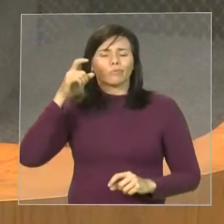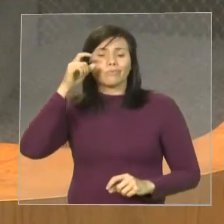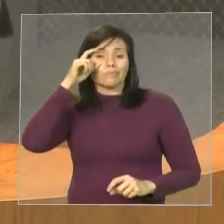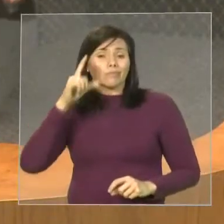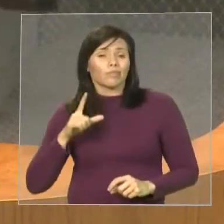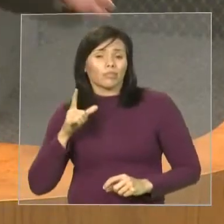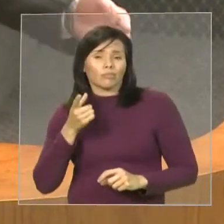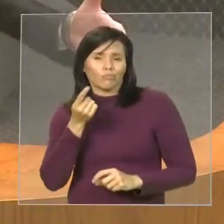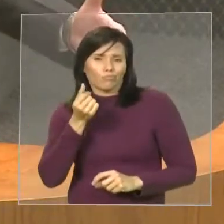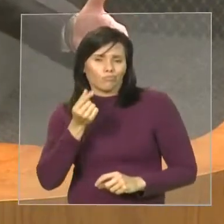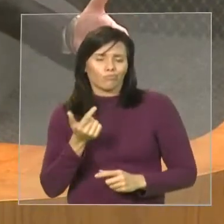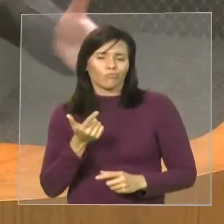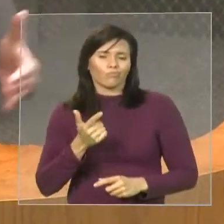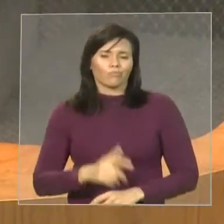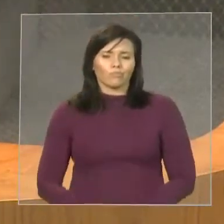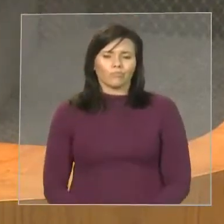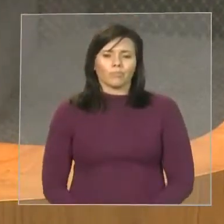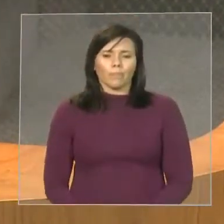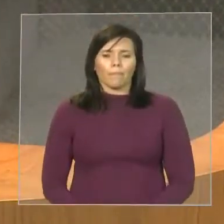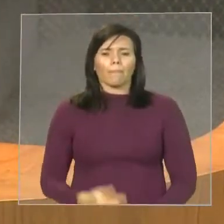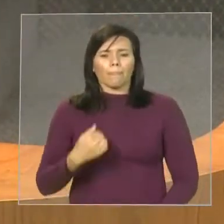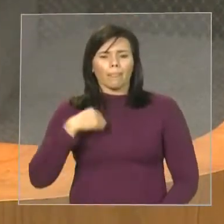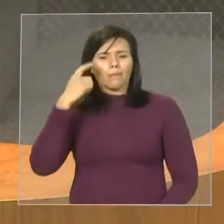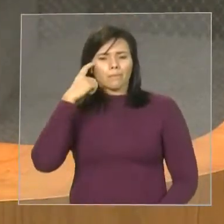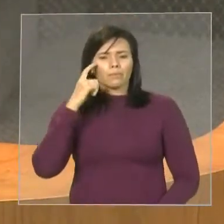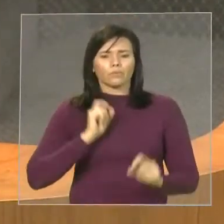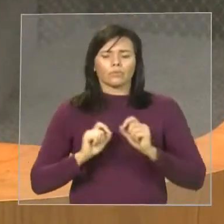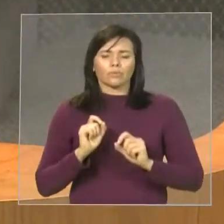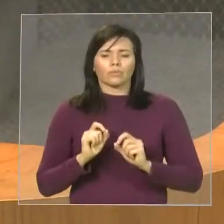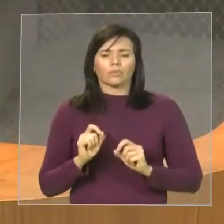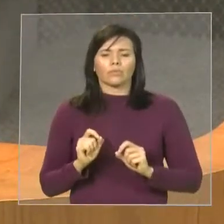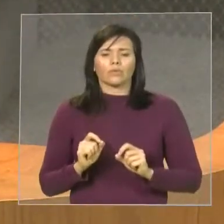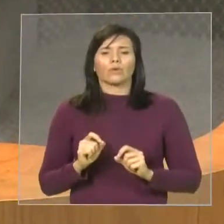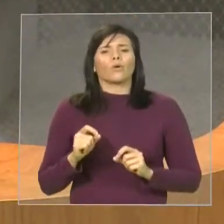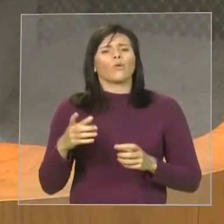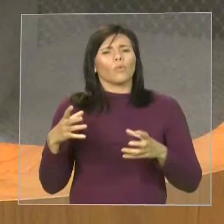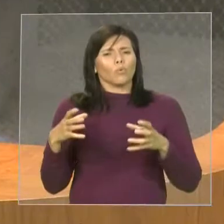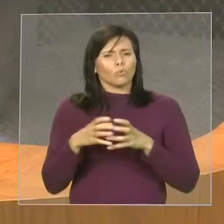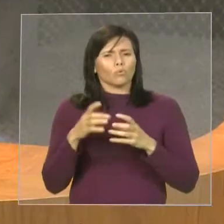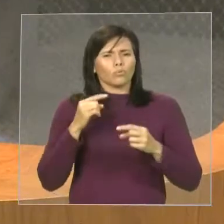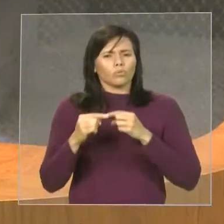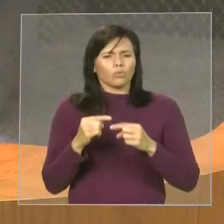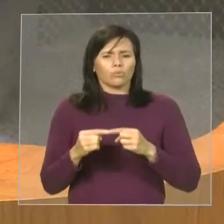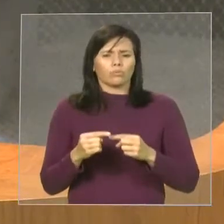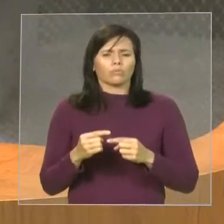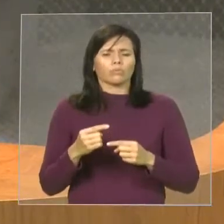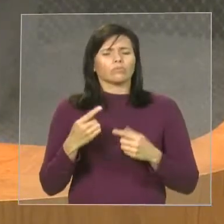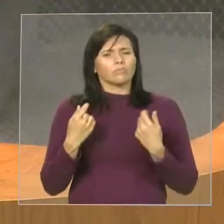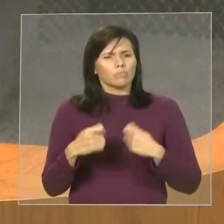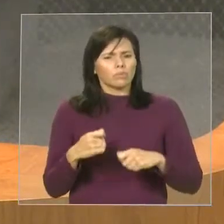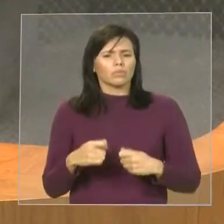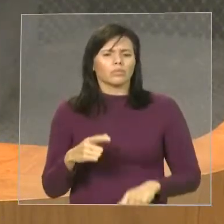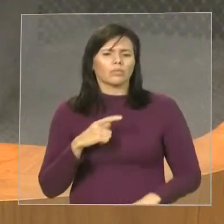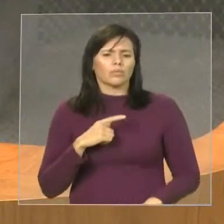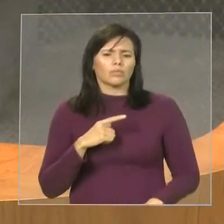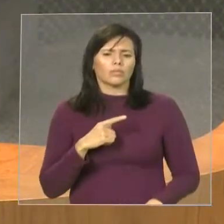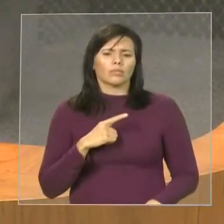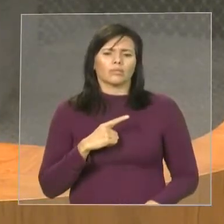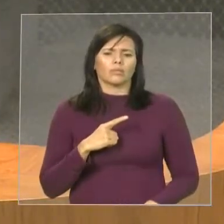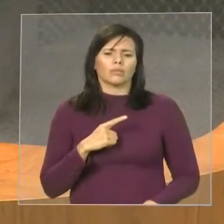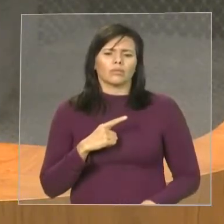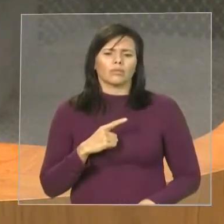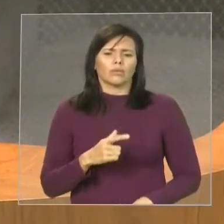estabelecer a cláusula de barreira, ou seja, o partido tem que ter um mínimo número de votos para